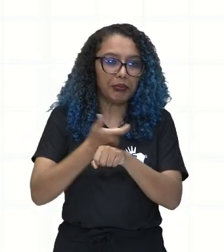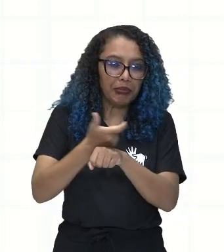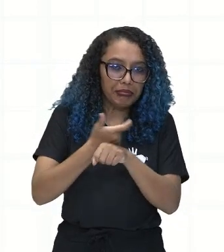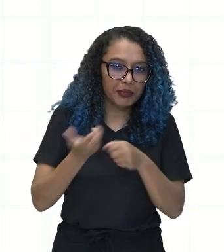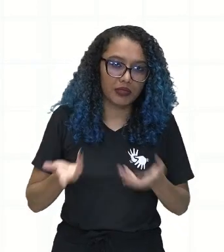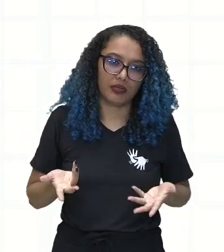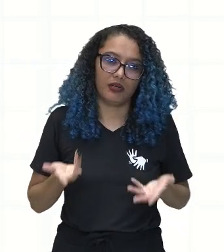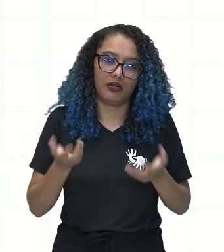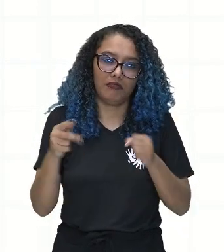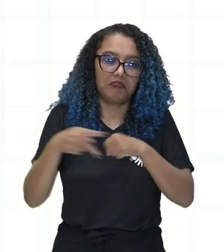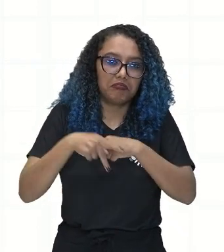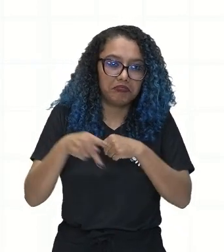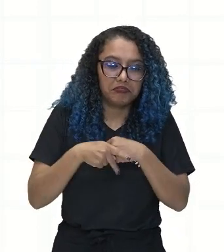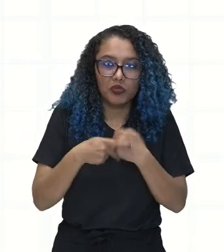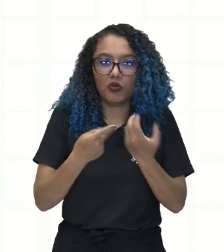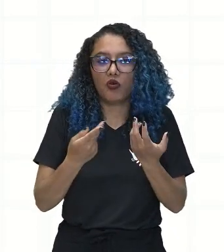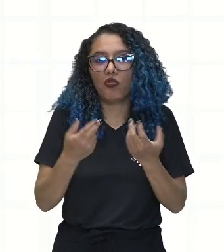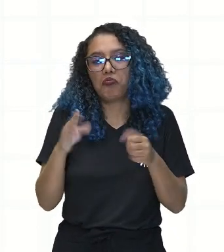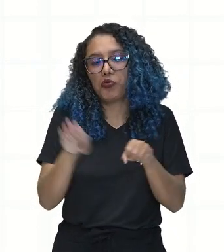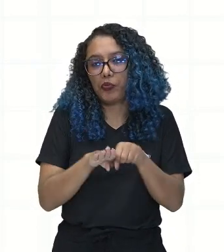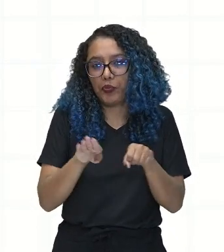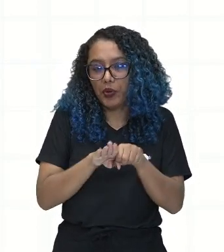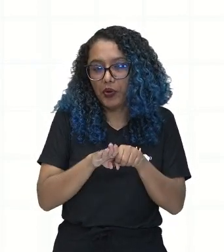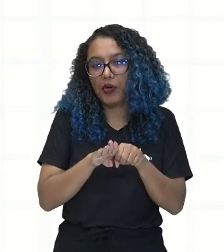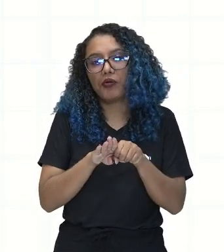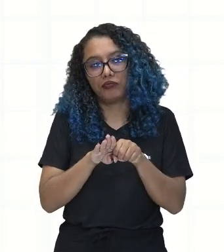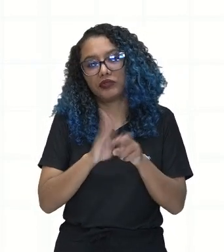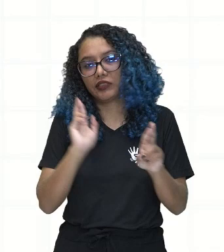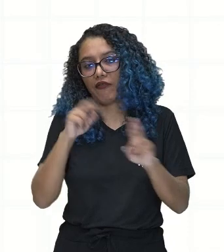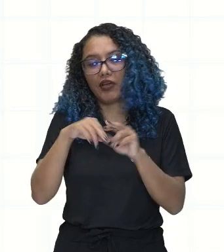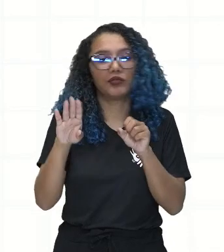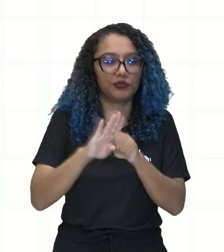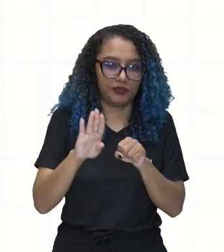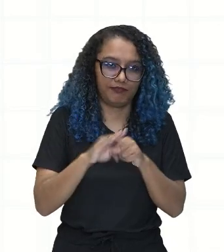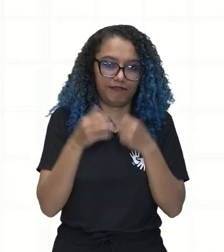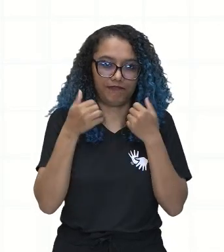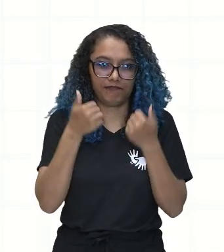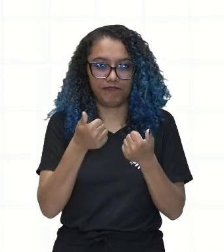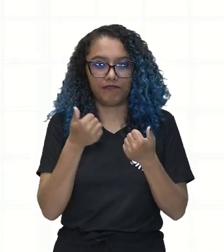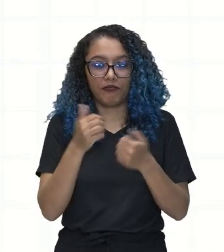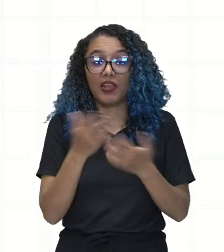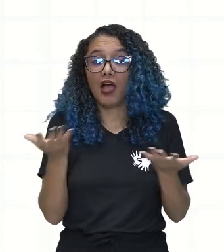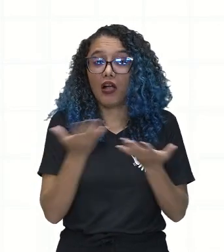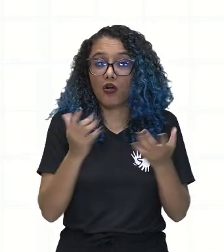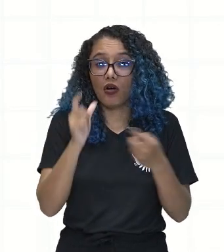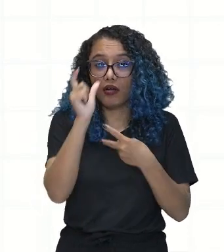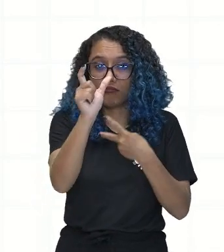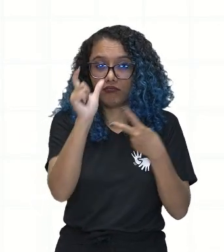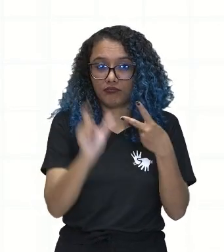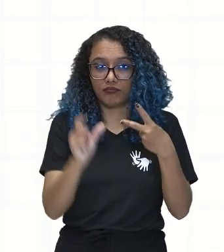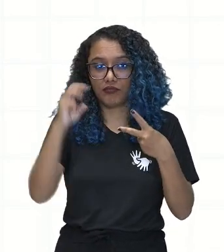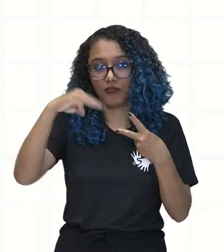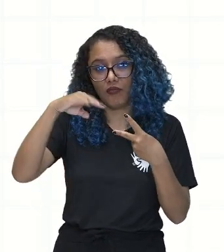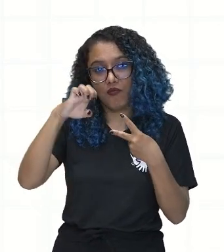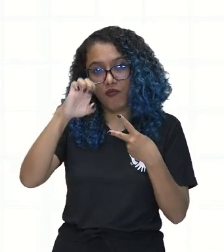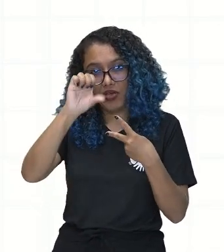dos pronomes com o substantivo, com o nome, tá bom? Vamos lá. Então, vamos falar sobre a palavra mesmo e